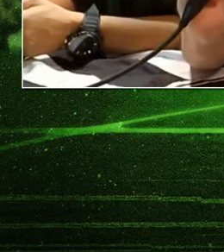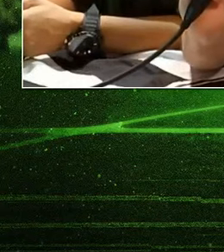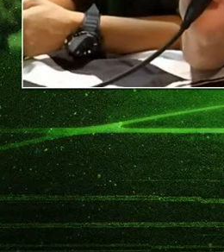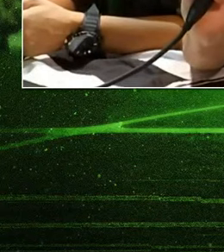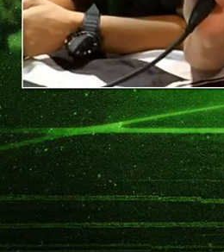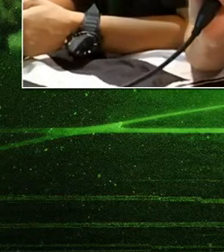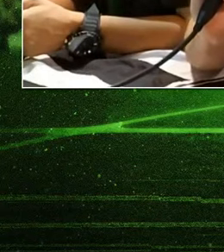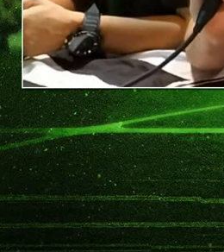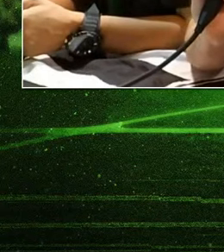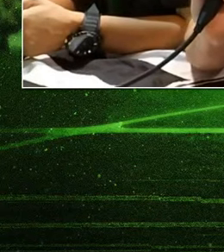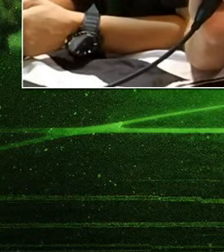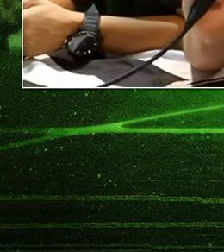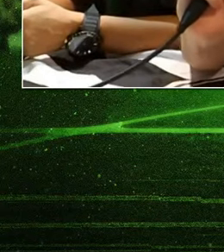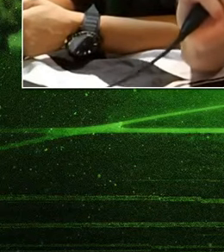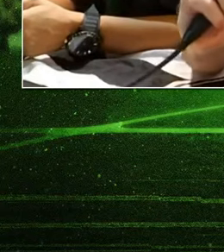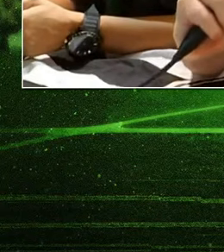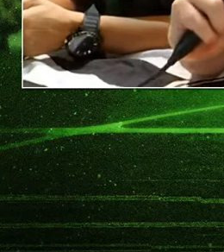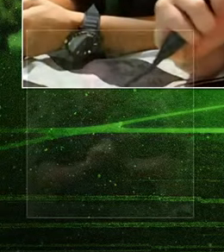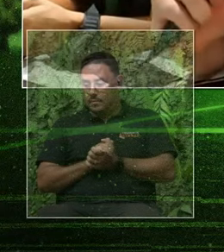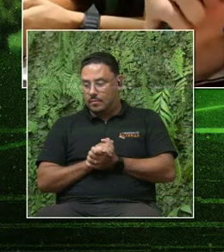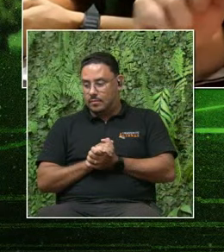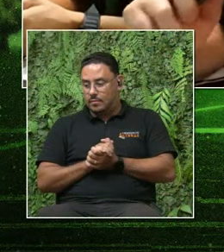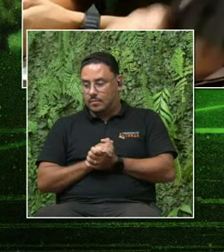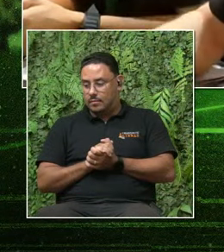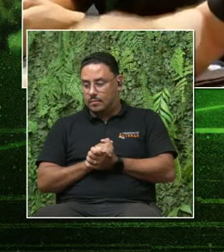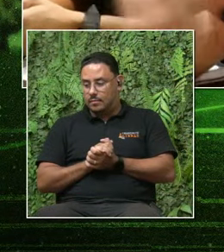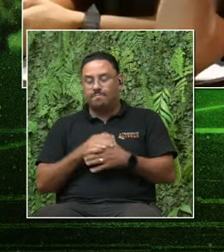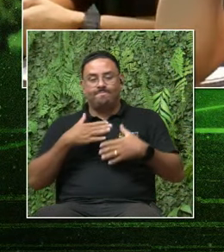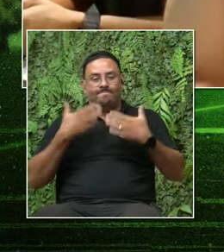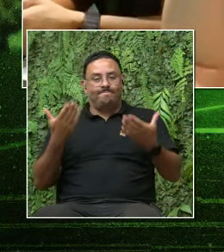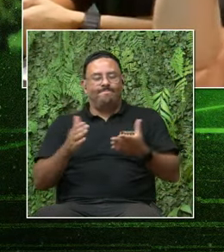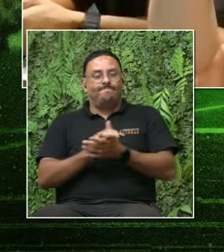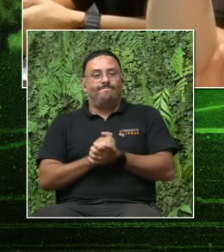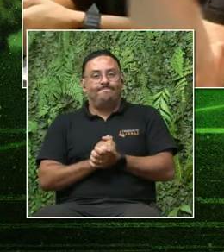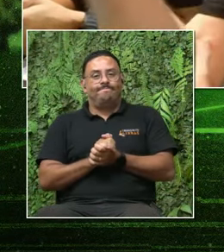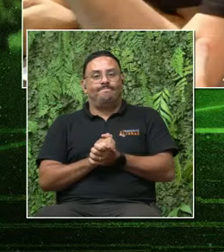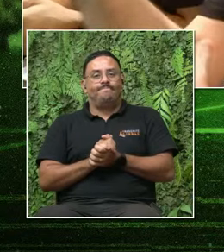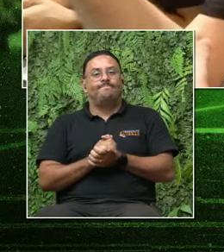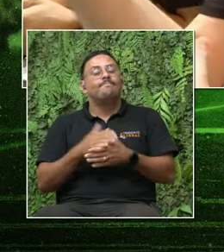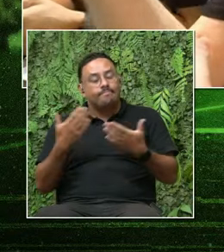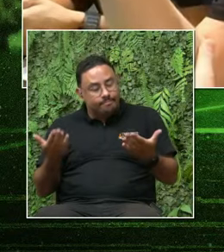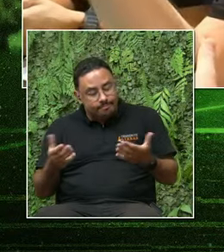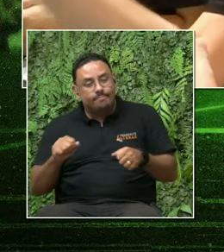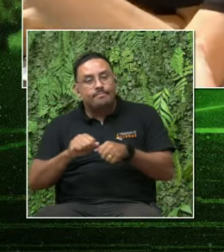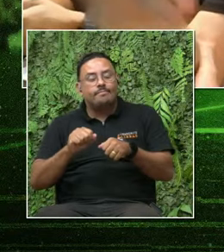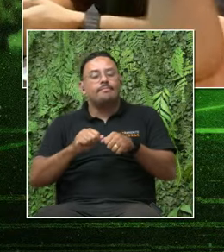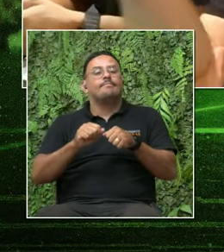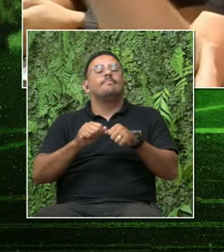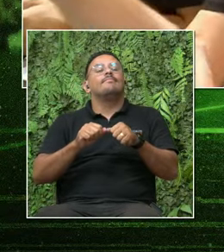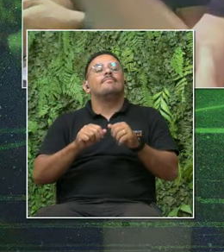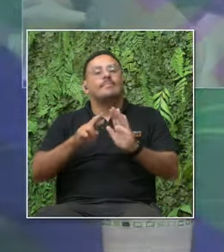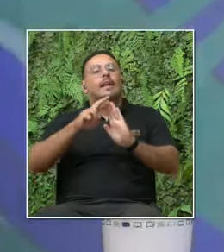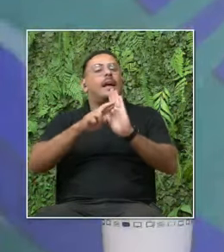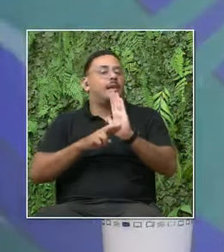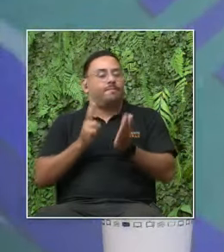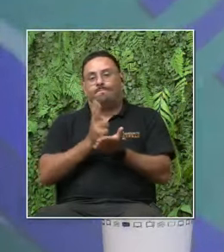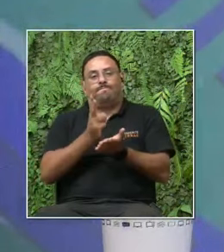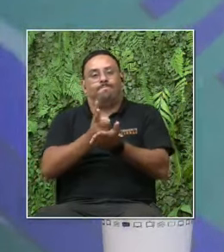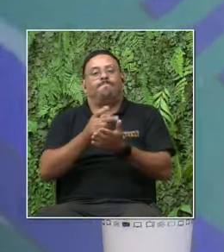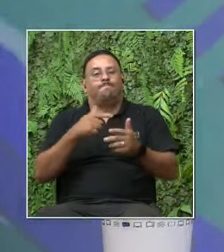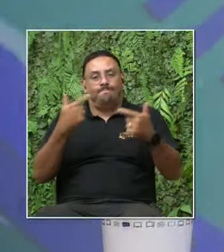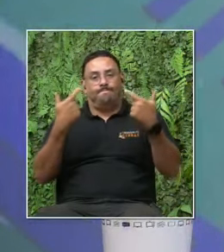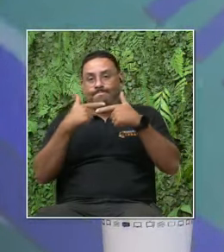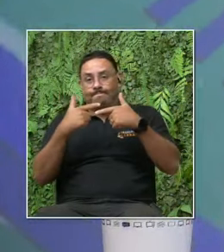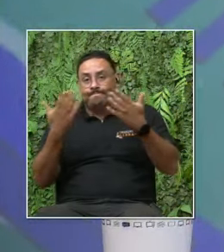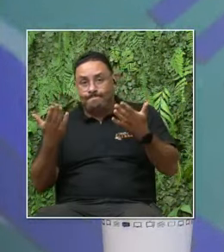gente é brincadeira né ô vou te falar é pelo menos tá tá tá tá prevalecendo bem bom senso eu tô rindo